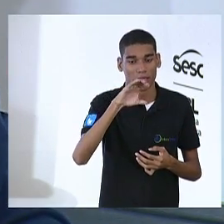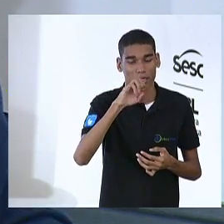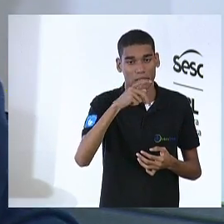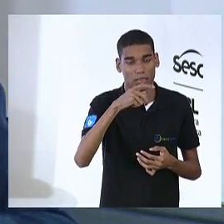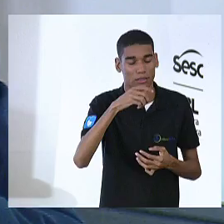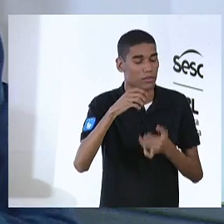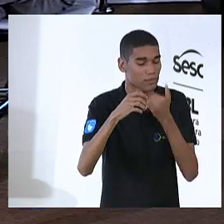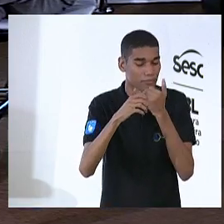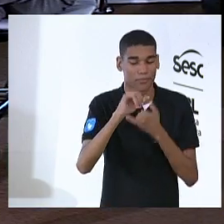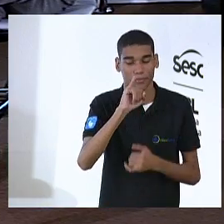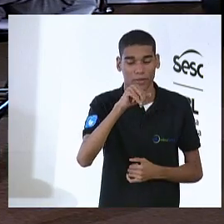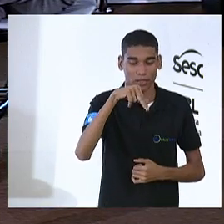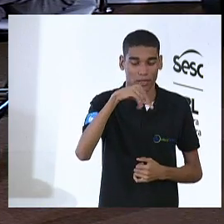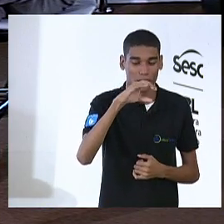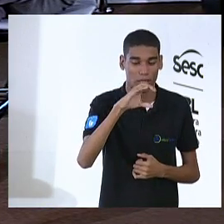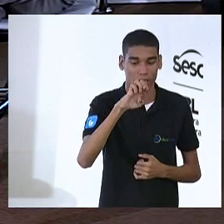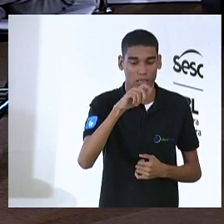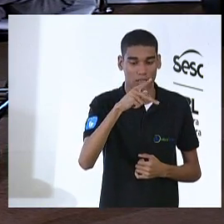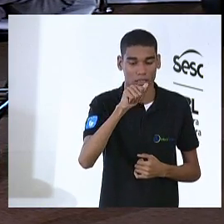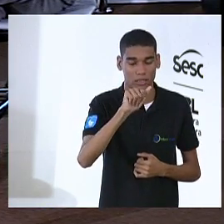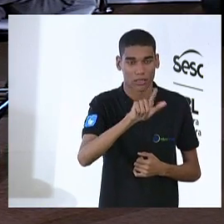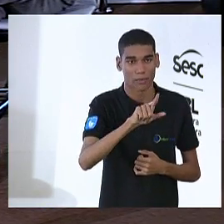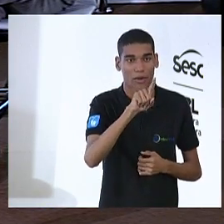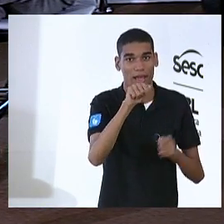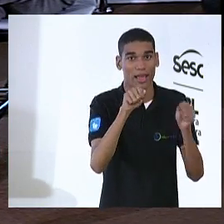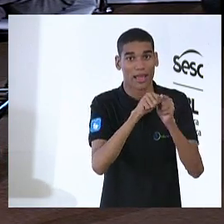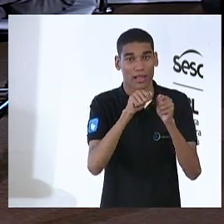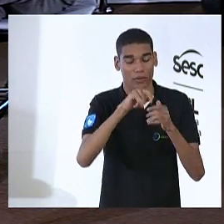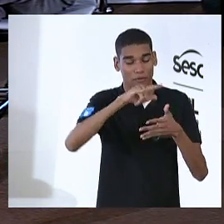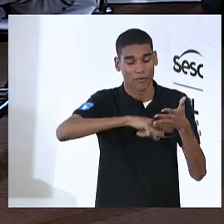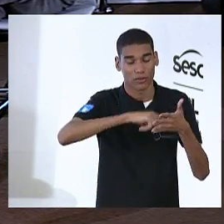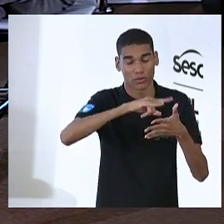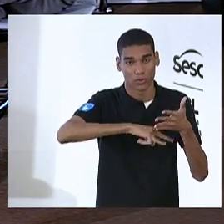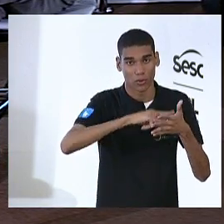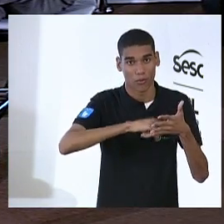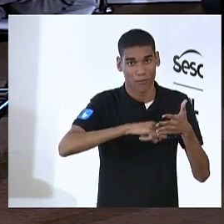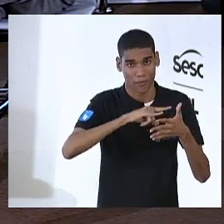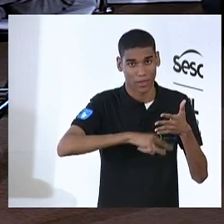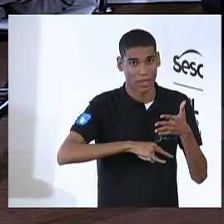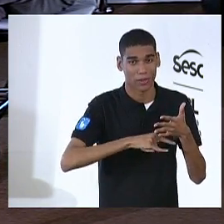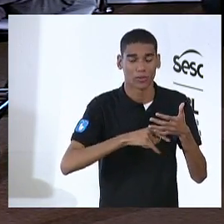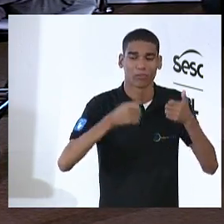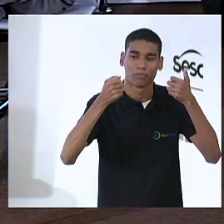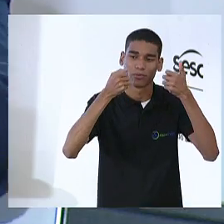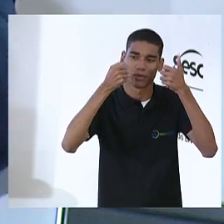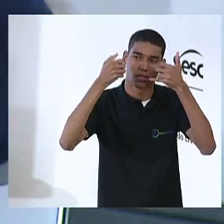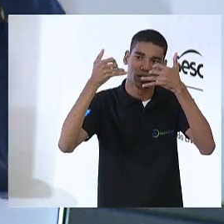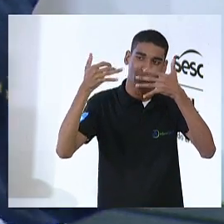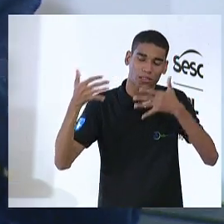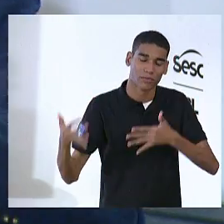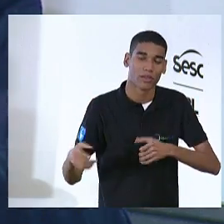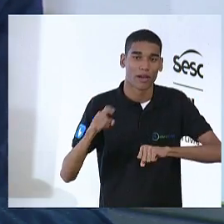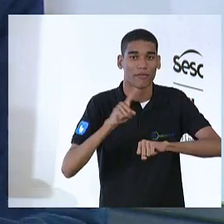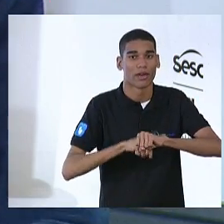mapa, ela produziu um documento que chama La Hora de la Igualdad, a Hora da Igualdade, ou seja, a Hora da...